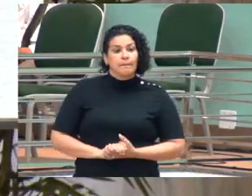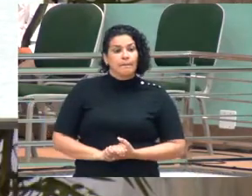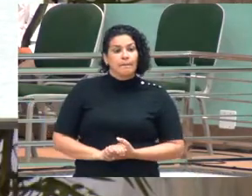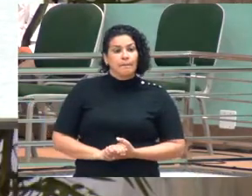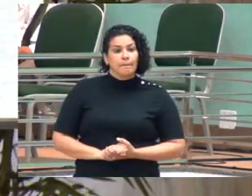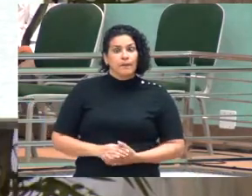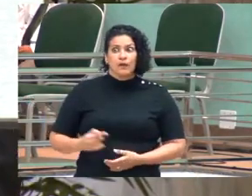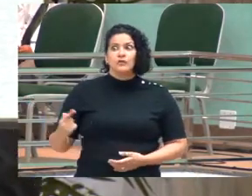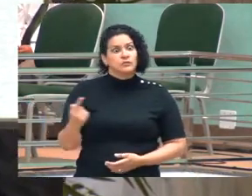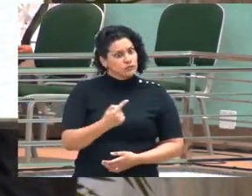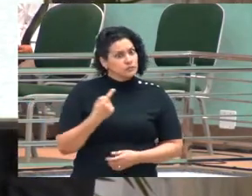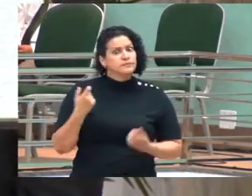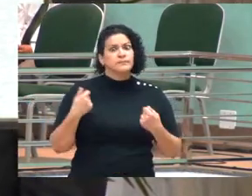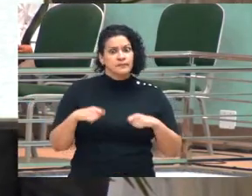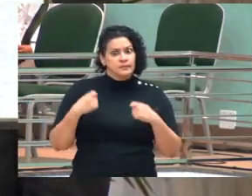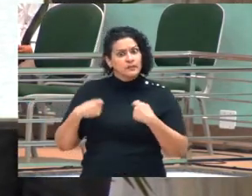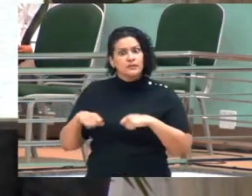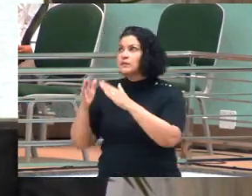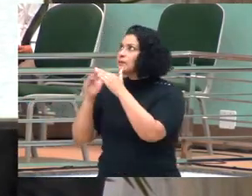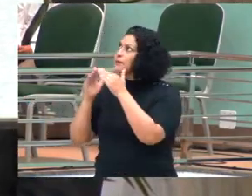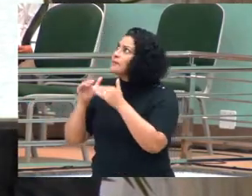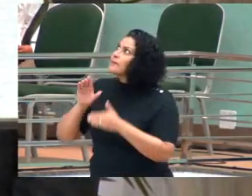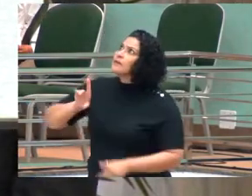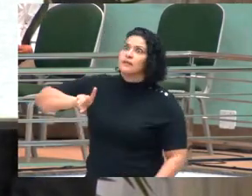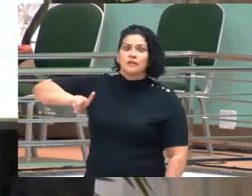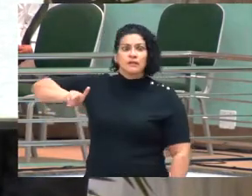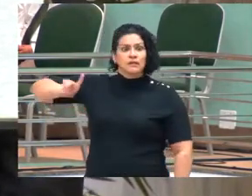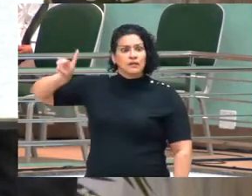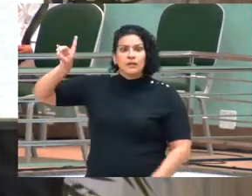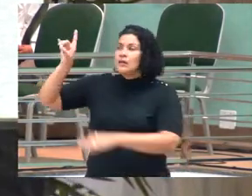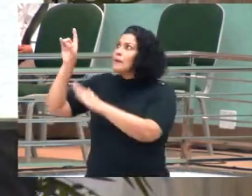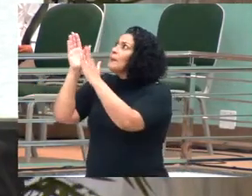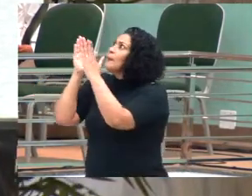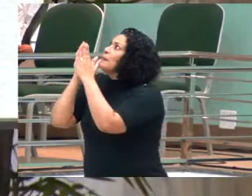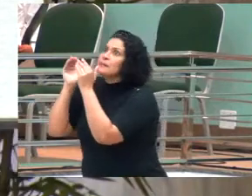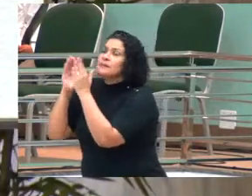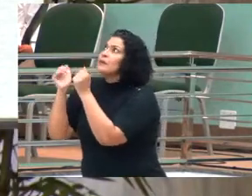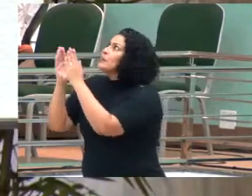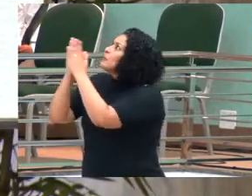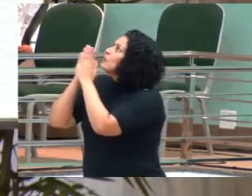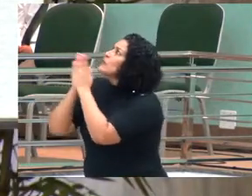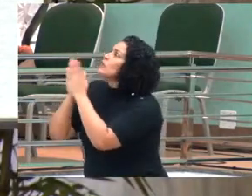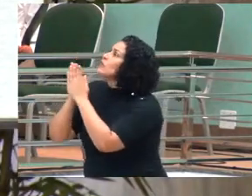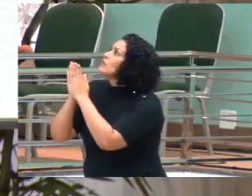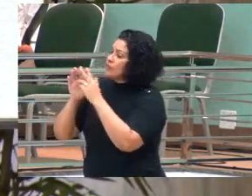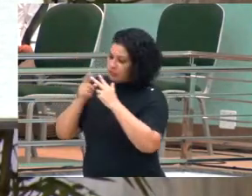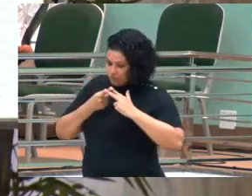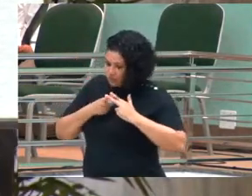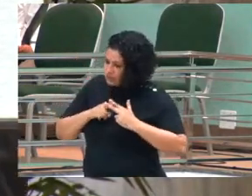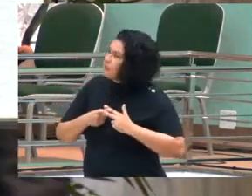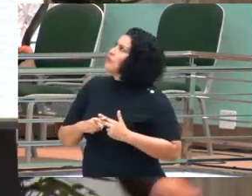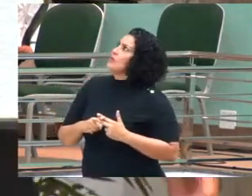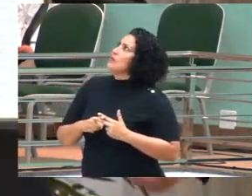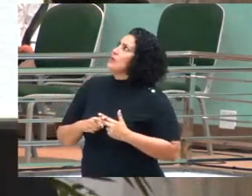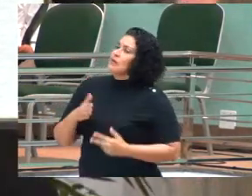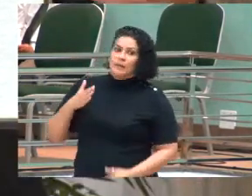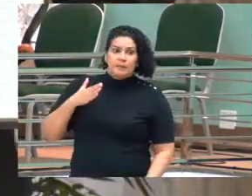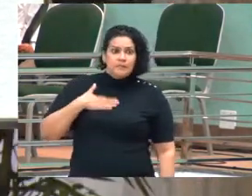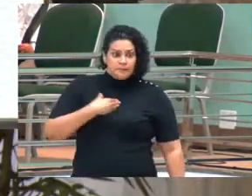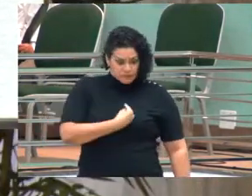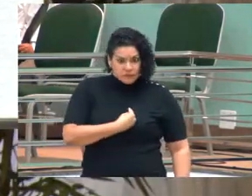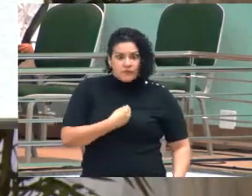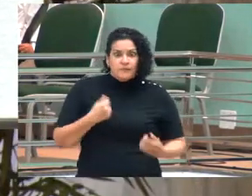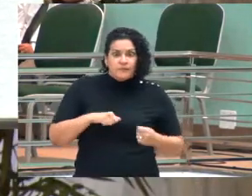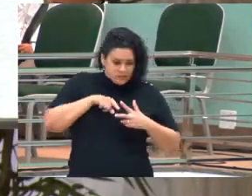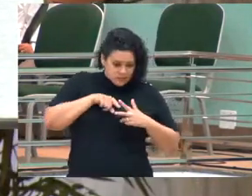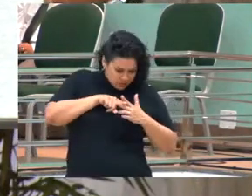Nós temos que clamar ao Senhor. Nós temos que fazer uma análise da nossa vida. Você já